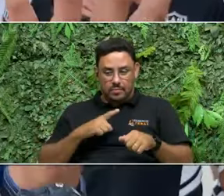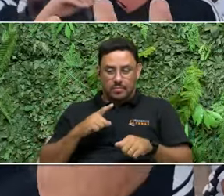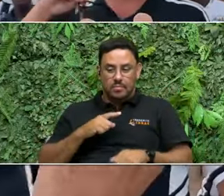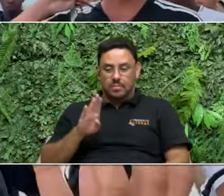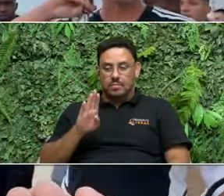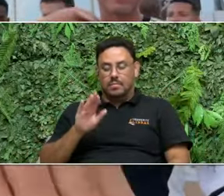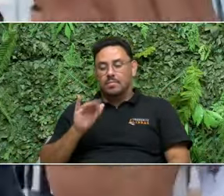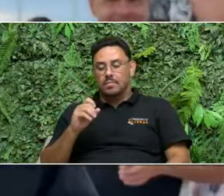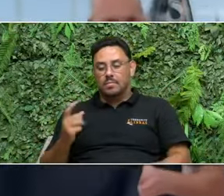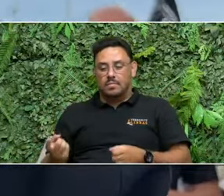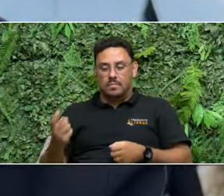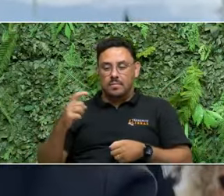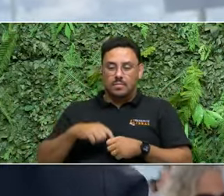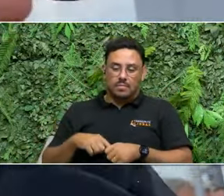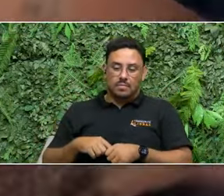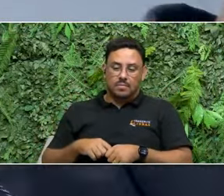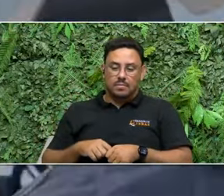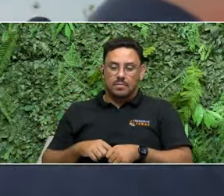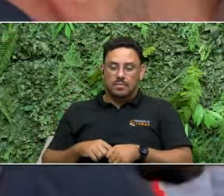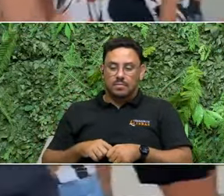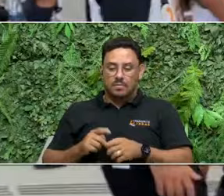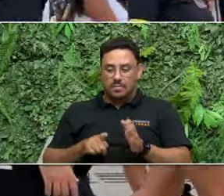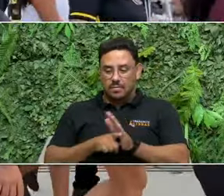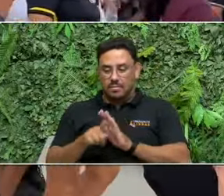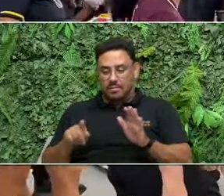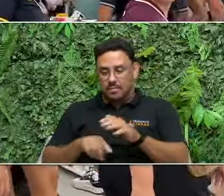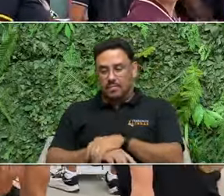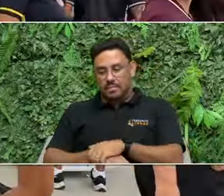Bibico tá de volta na